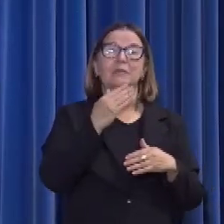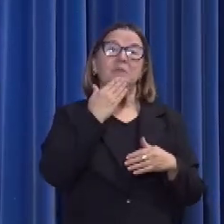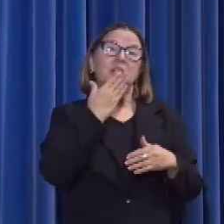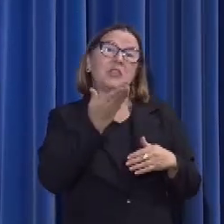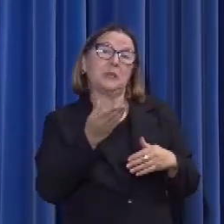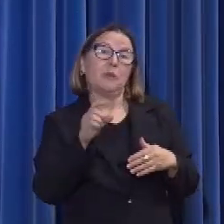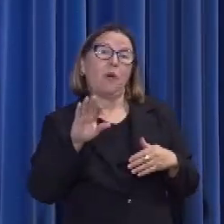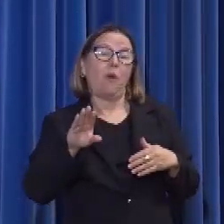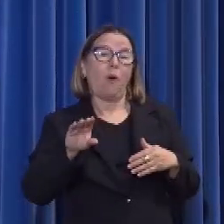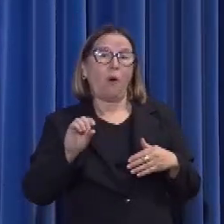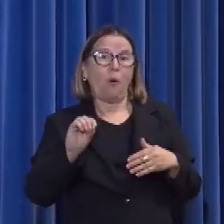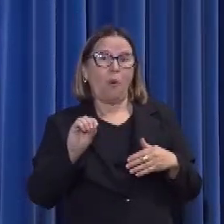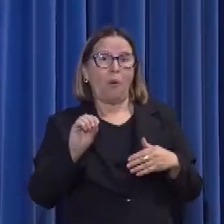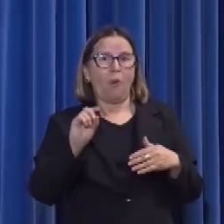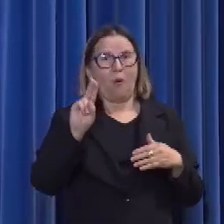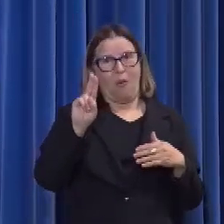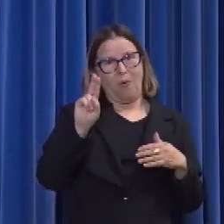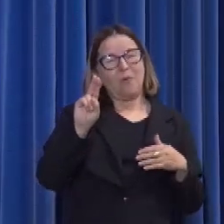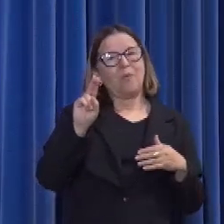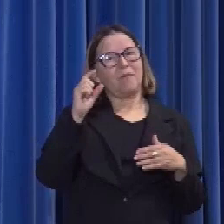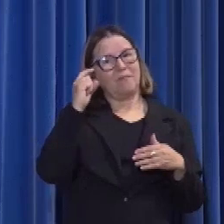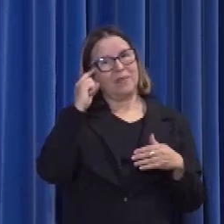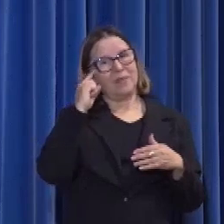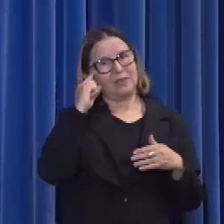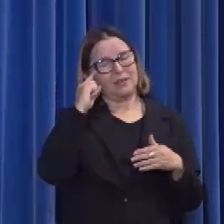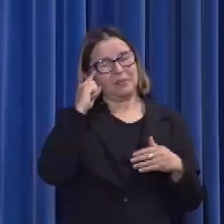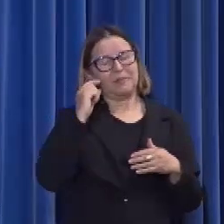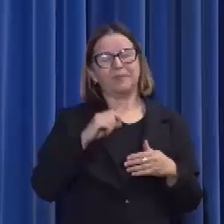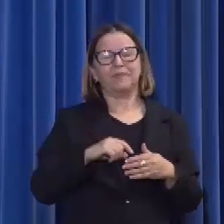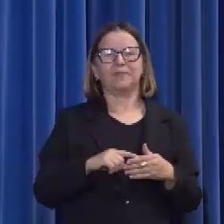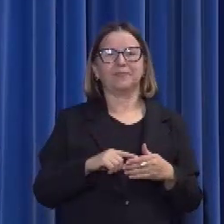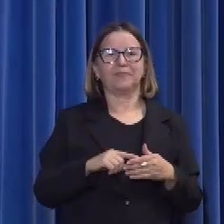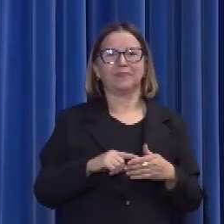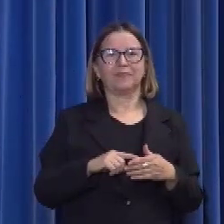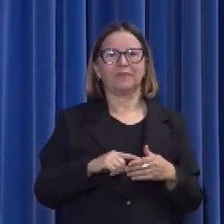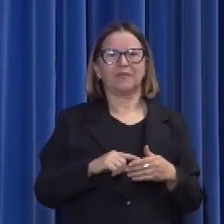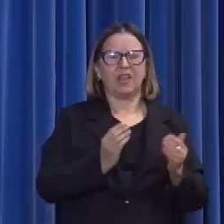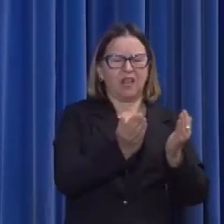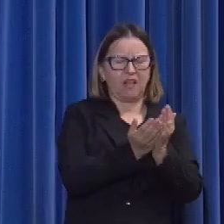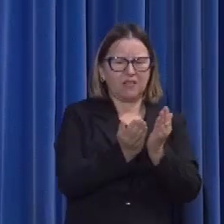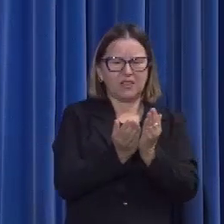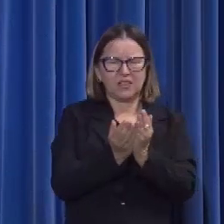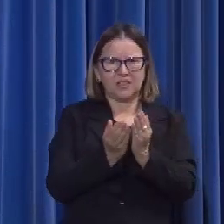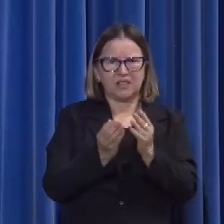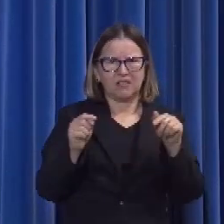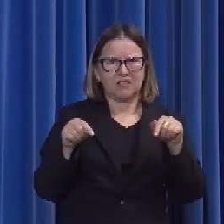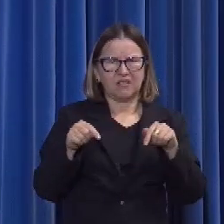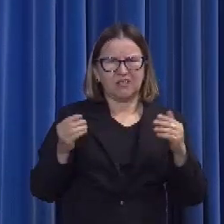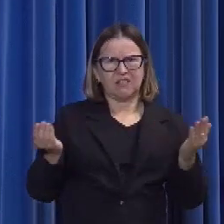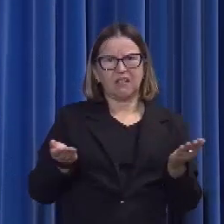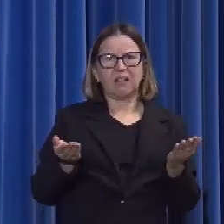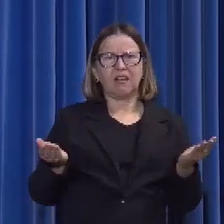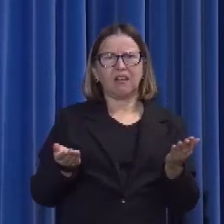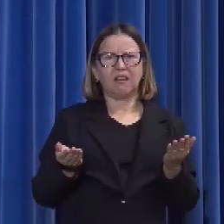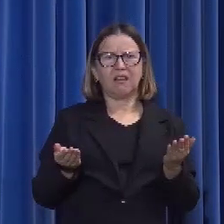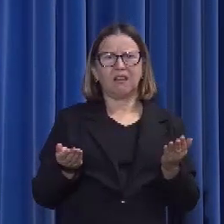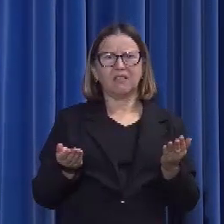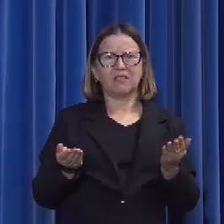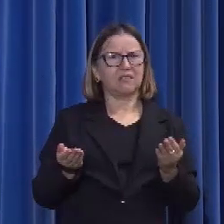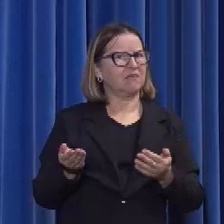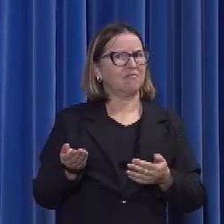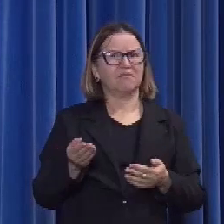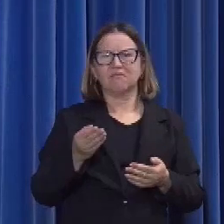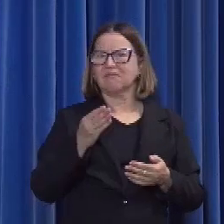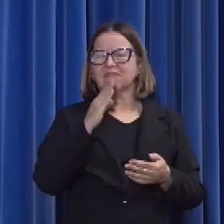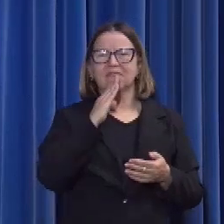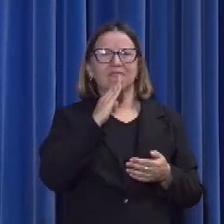que opera em nós, por nós e através de nós. A cristandade moderna anda acabrunhada por desconhecer e